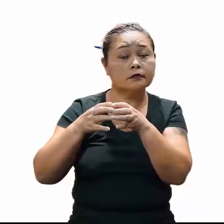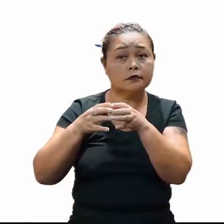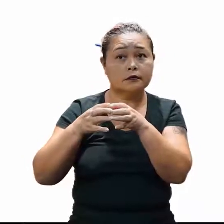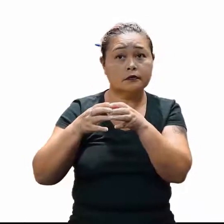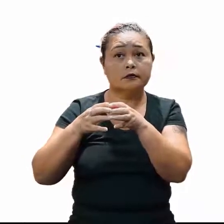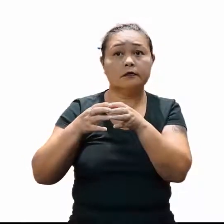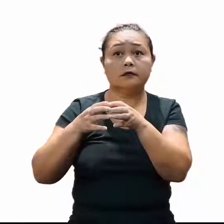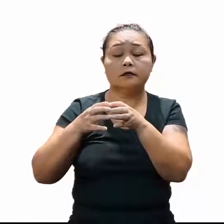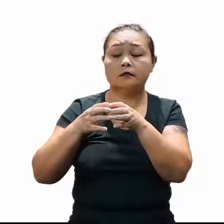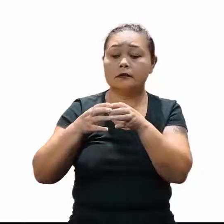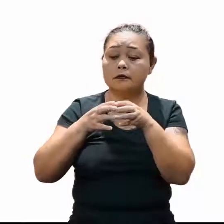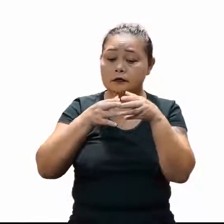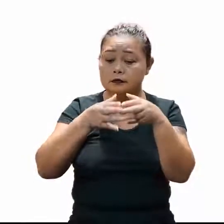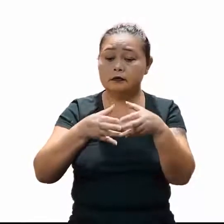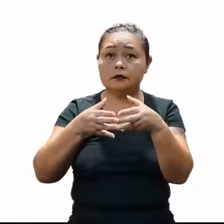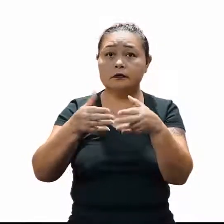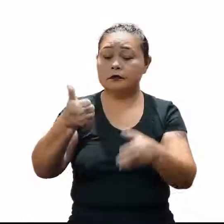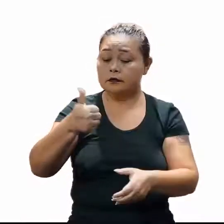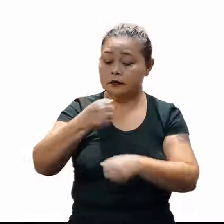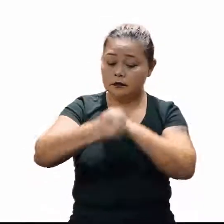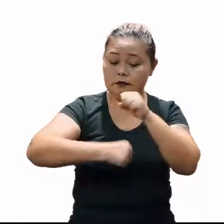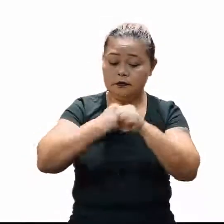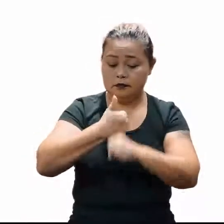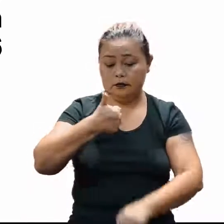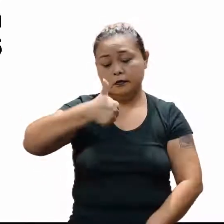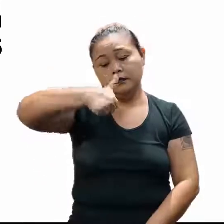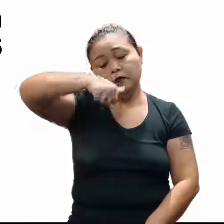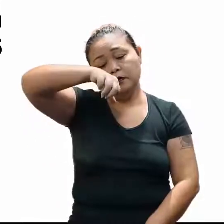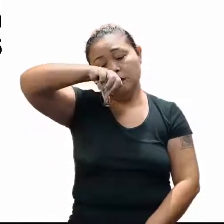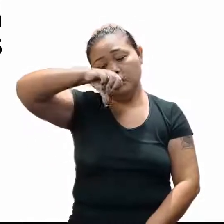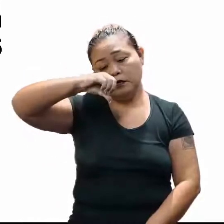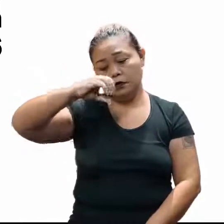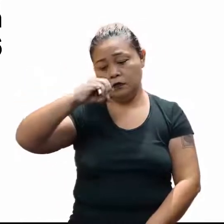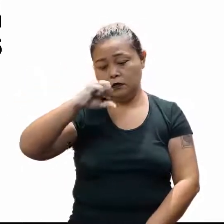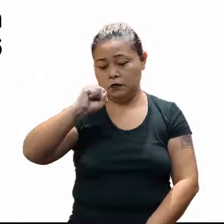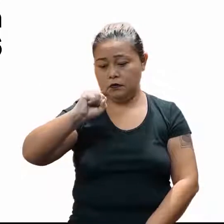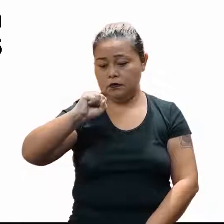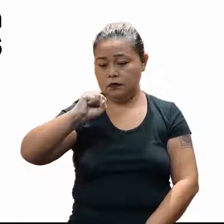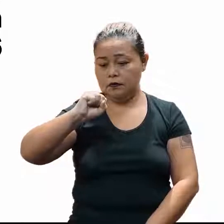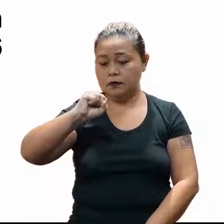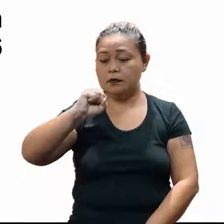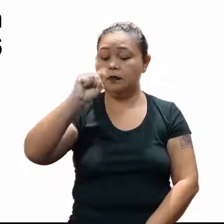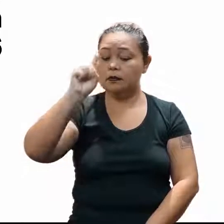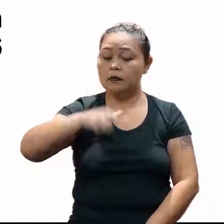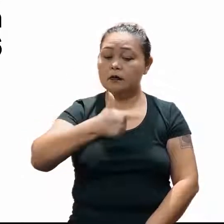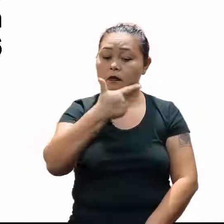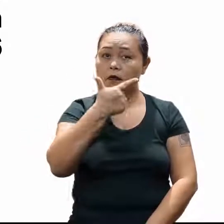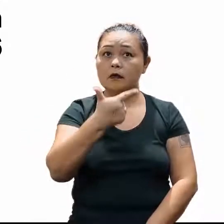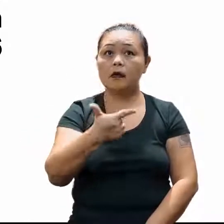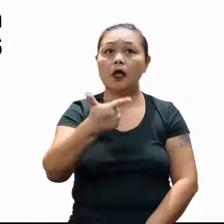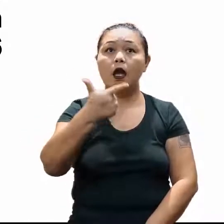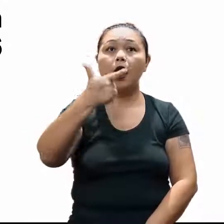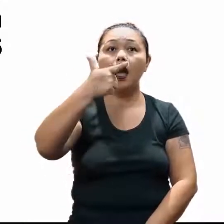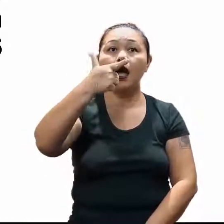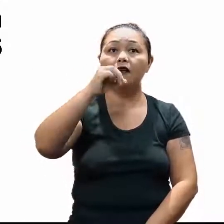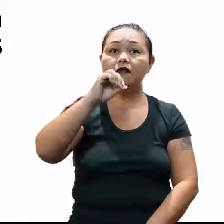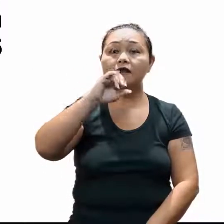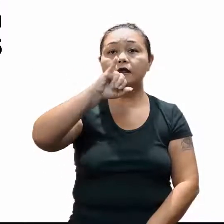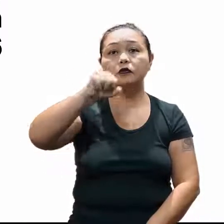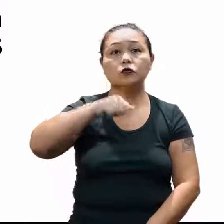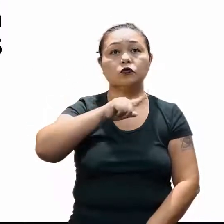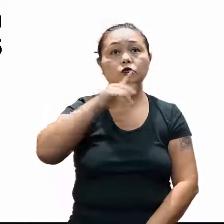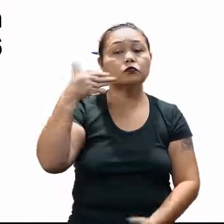etapa dessa expedição em 1908. No dia 20 de junho a 3 de novembro